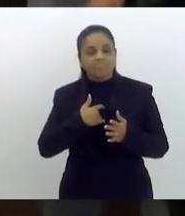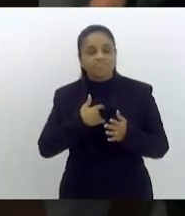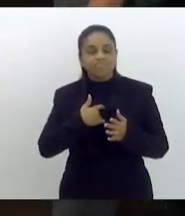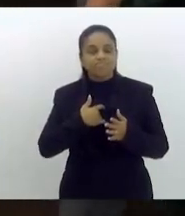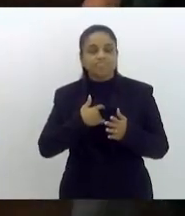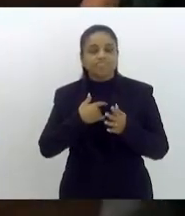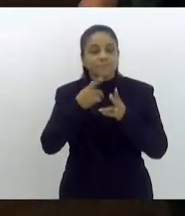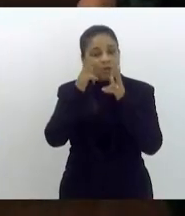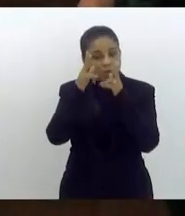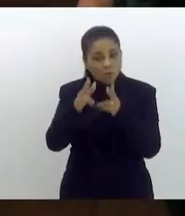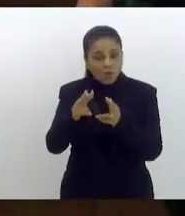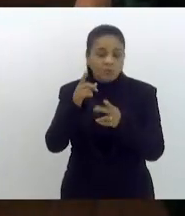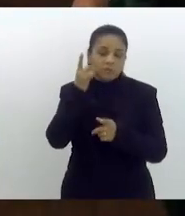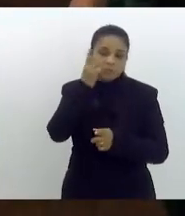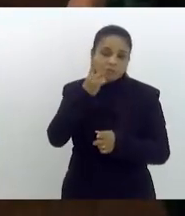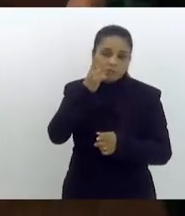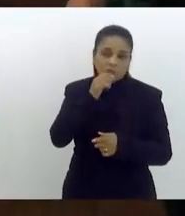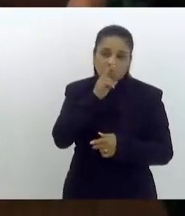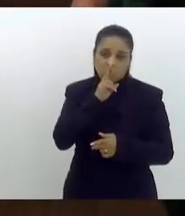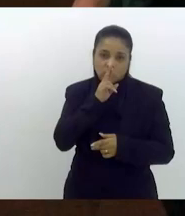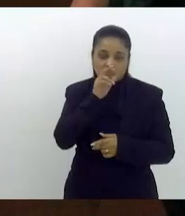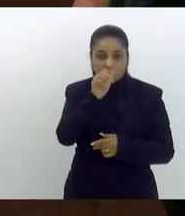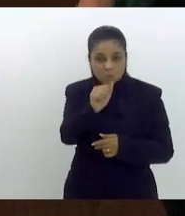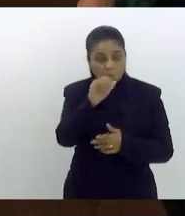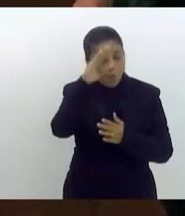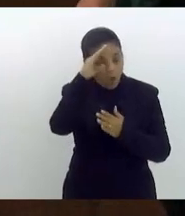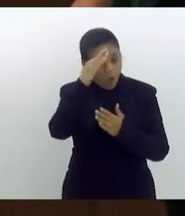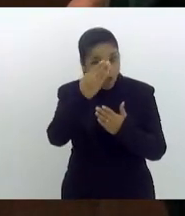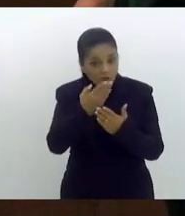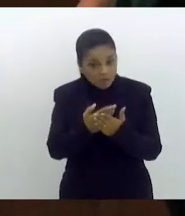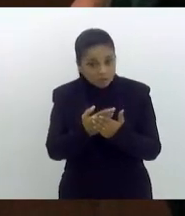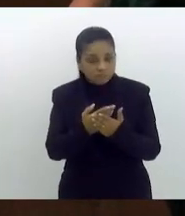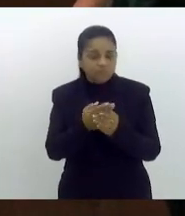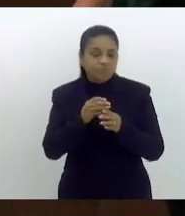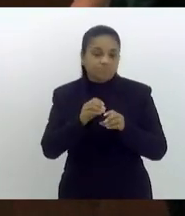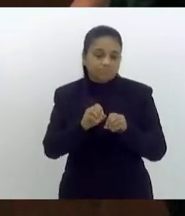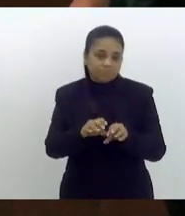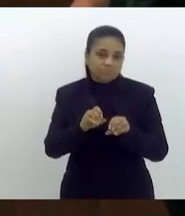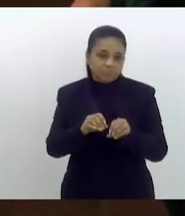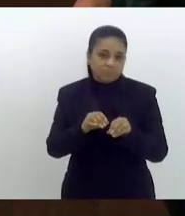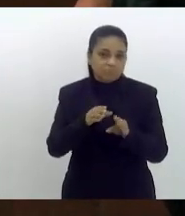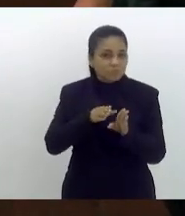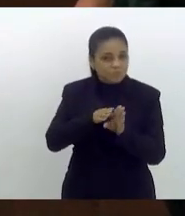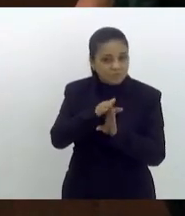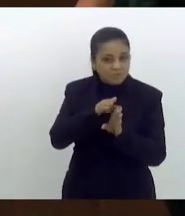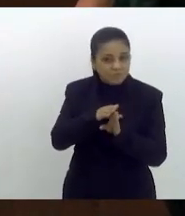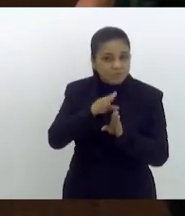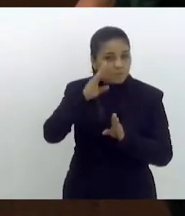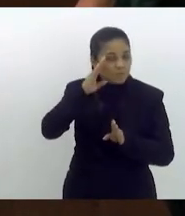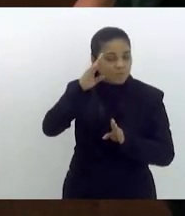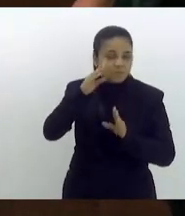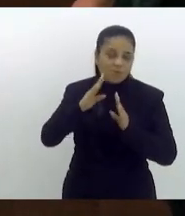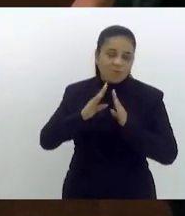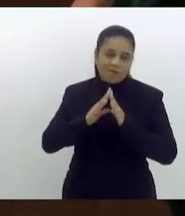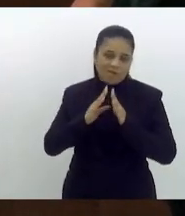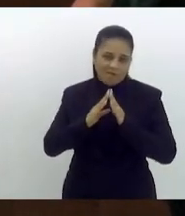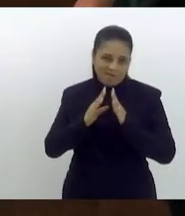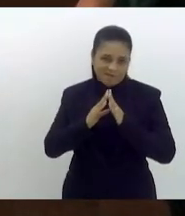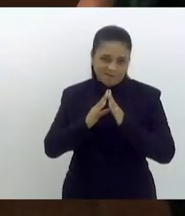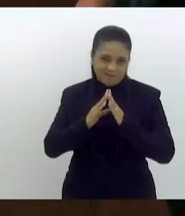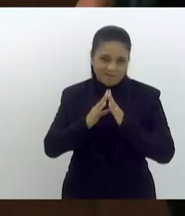Amorim disse eu acredito que esta educação precisa vir de casa Portanto acho que é